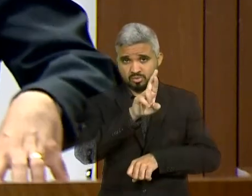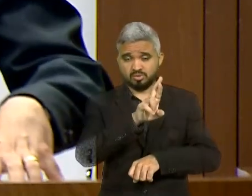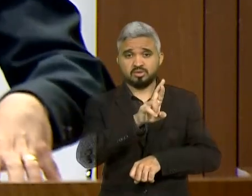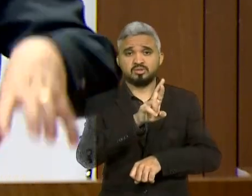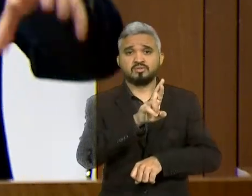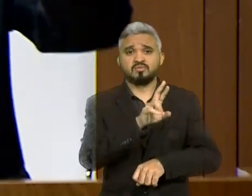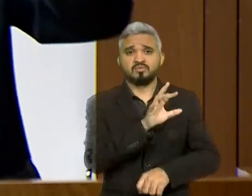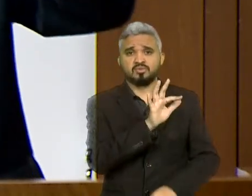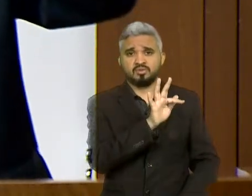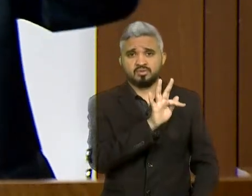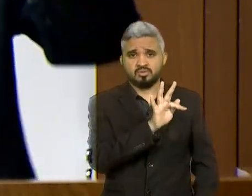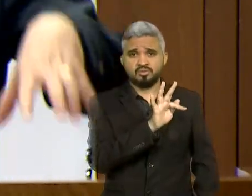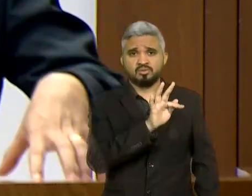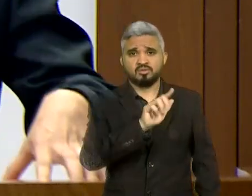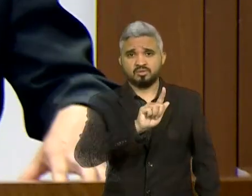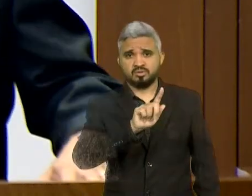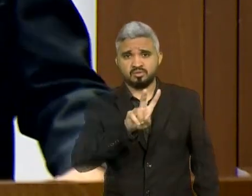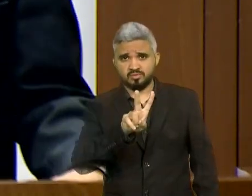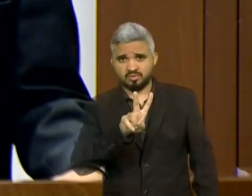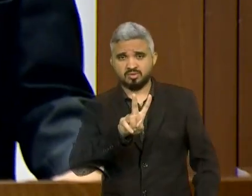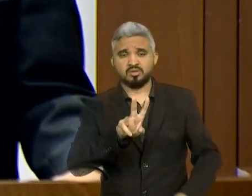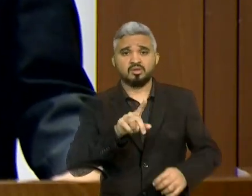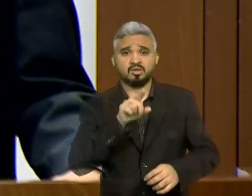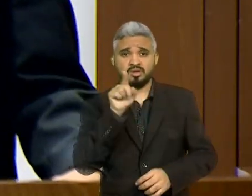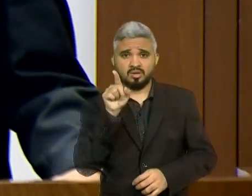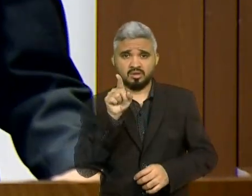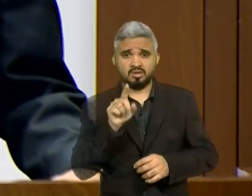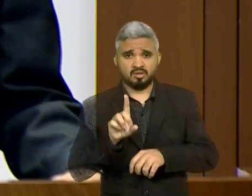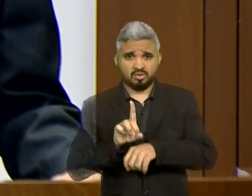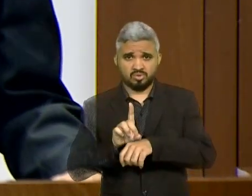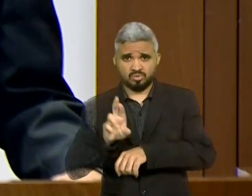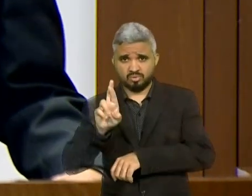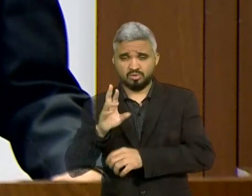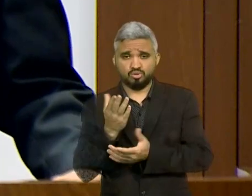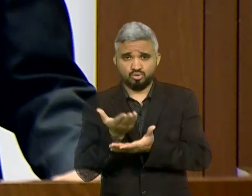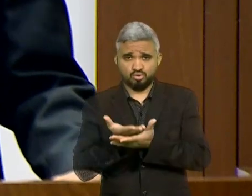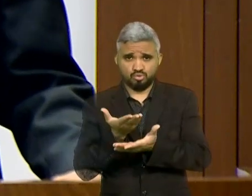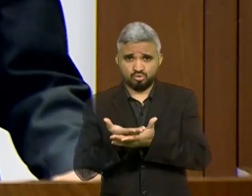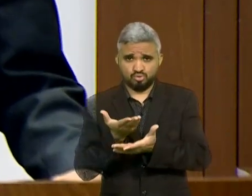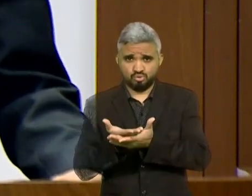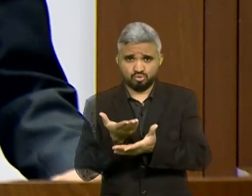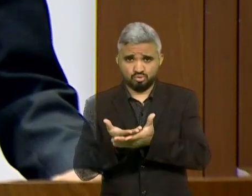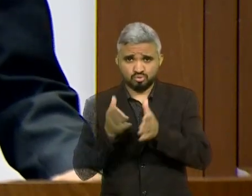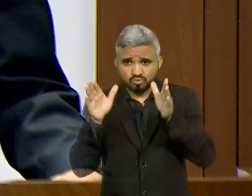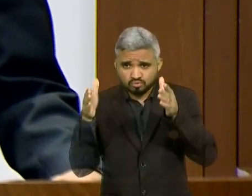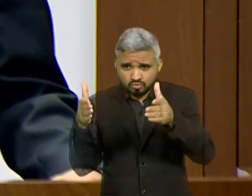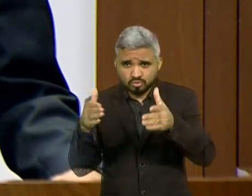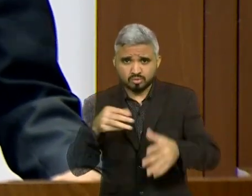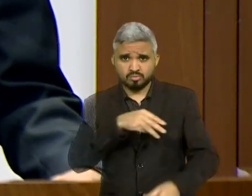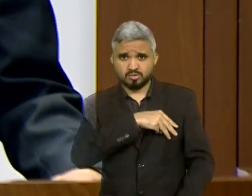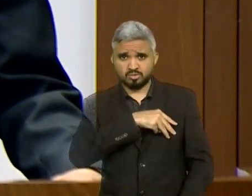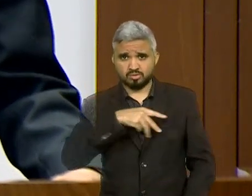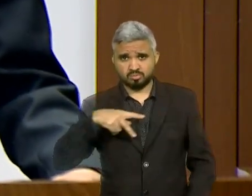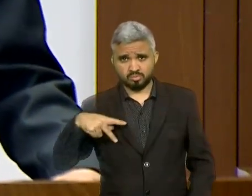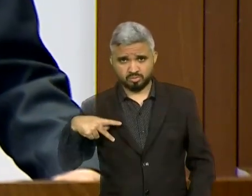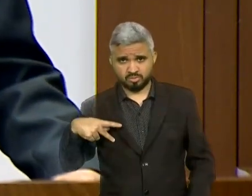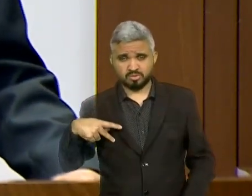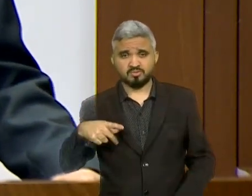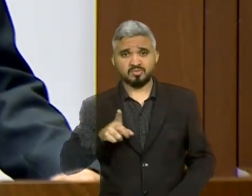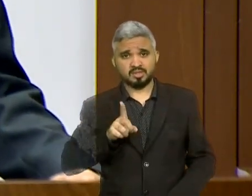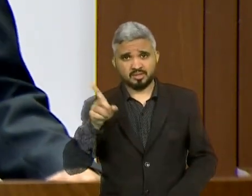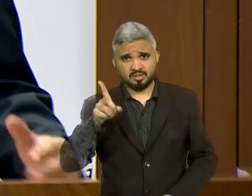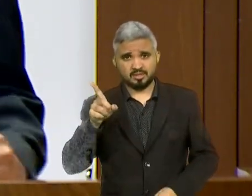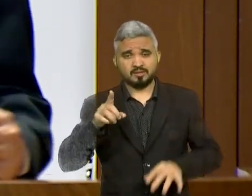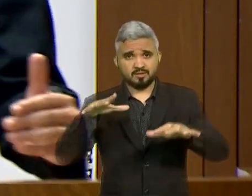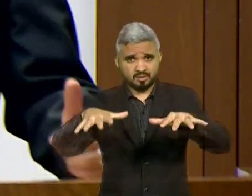no seu doutorado exatamente o Ministério Público. E ele, logo após o debate, vai fazer o lançamento de um livro chamado Os Caminhos da Política